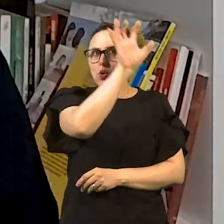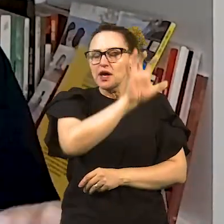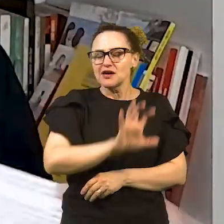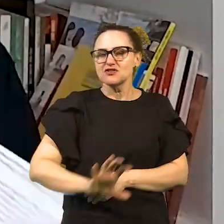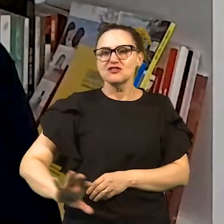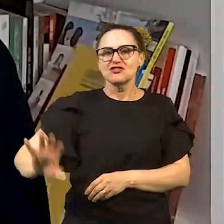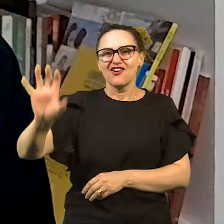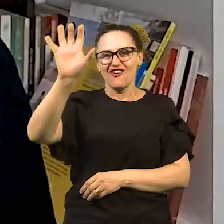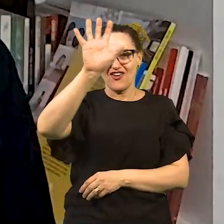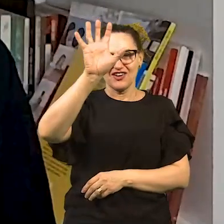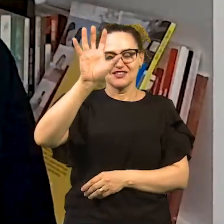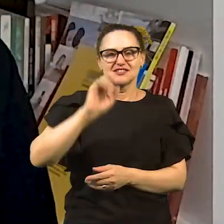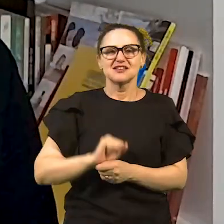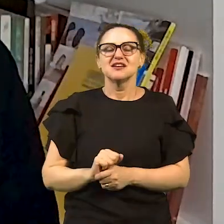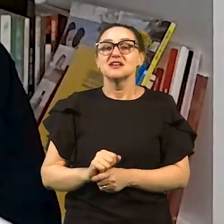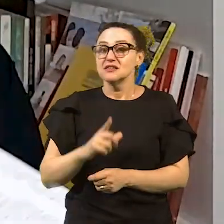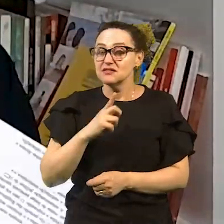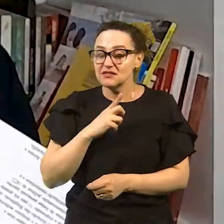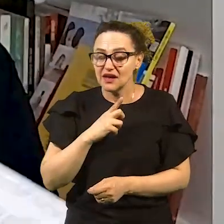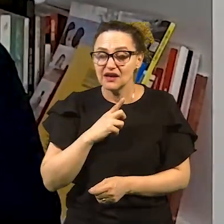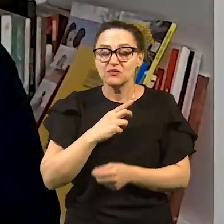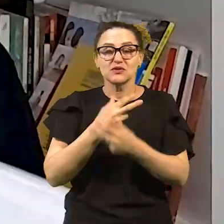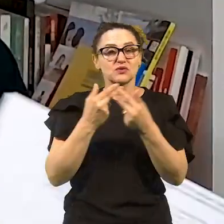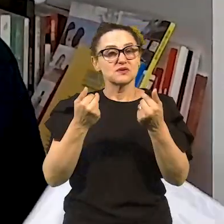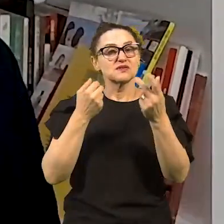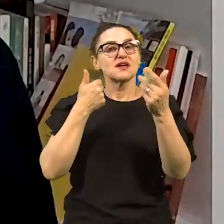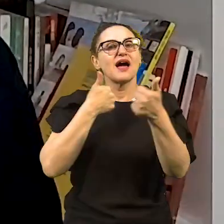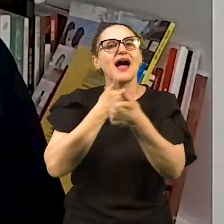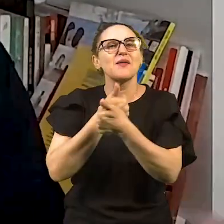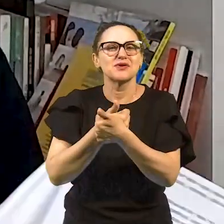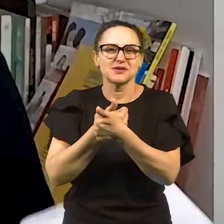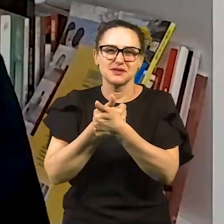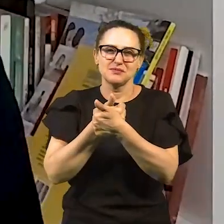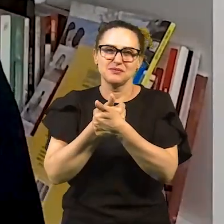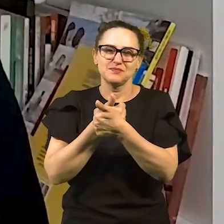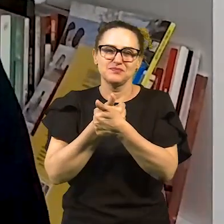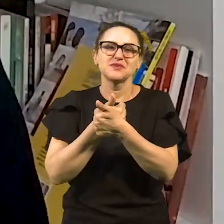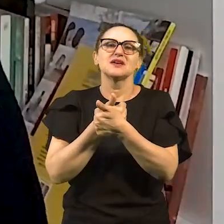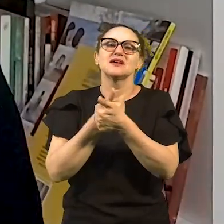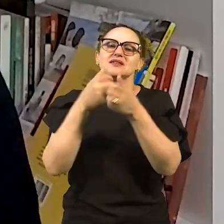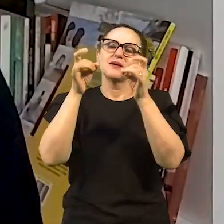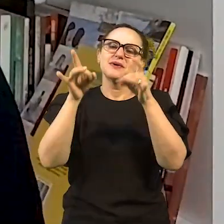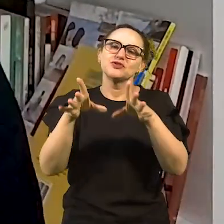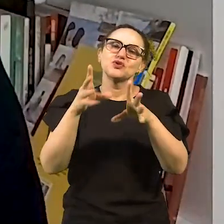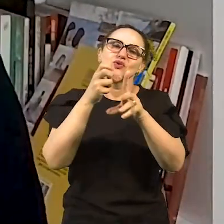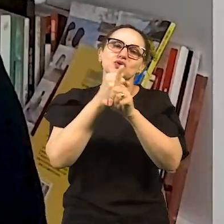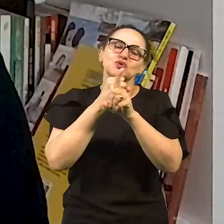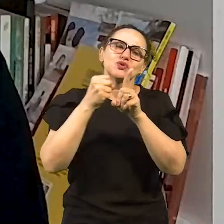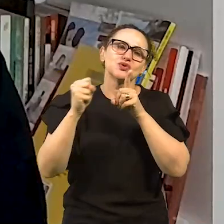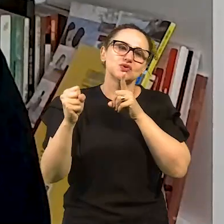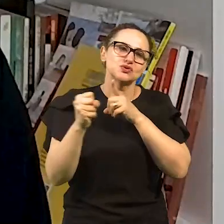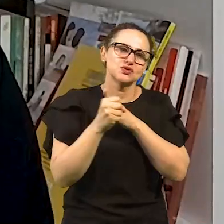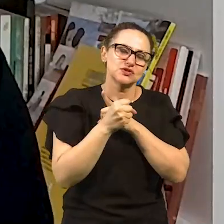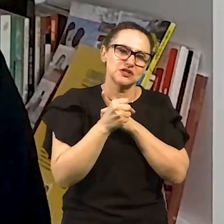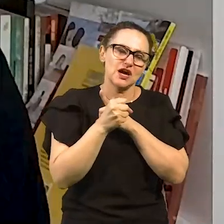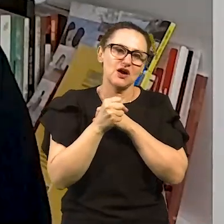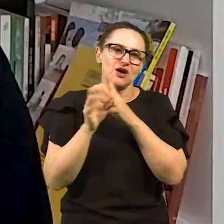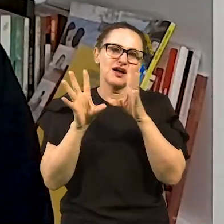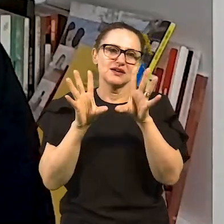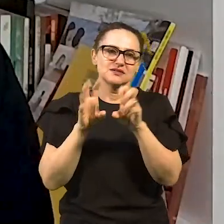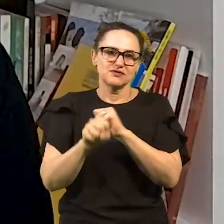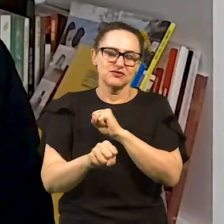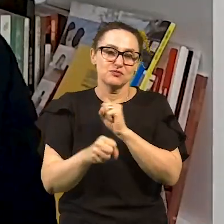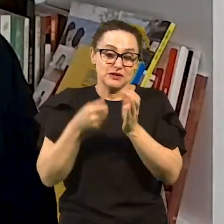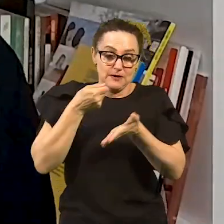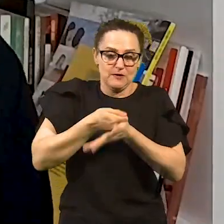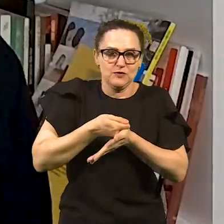algumas questões que aproximam todas as pessoas, que é exatamente esse abandono social, né, e essa lógica violenta de repressão, de